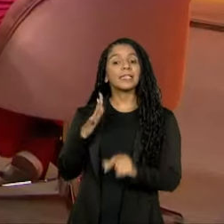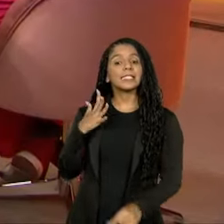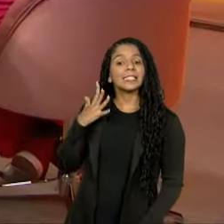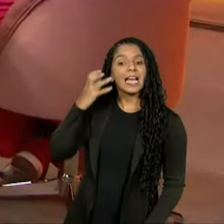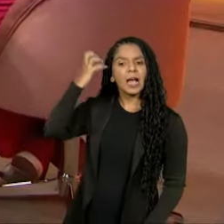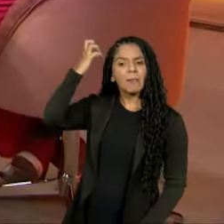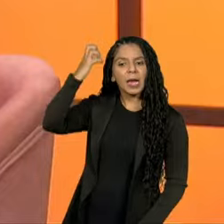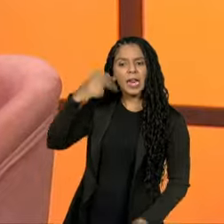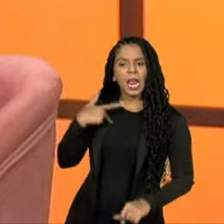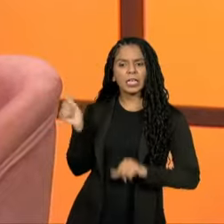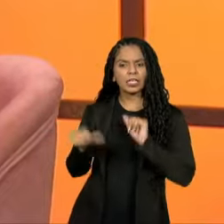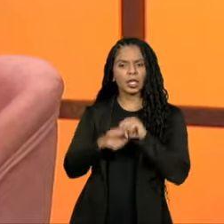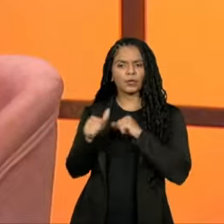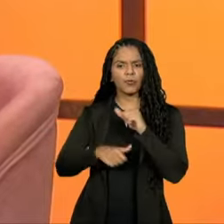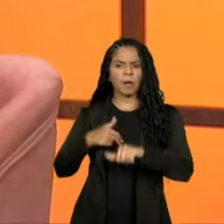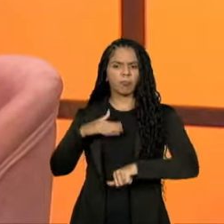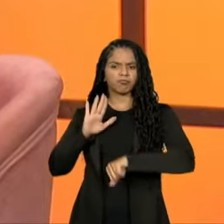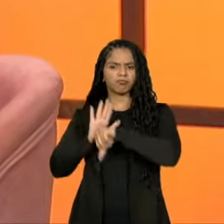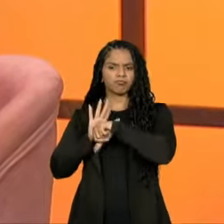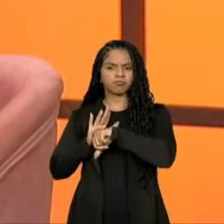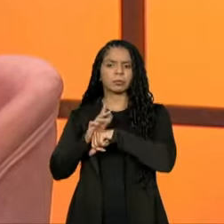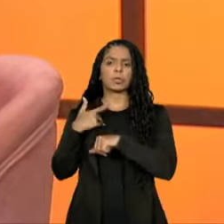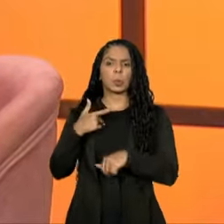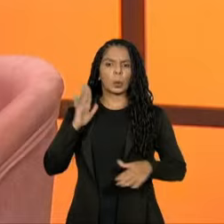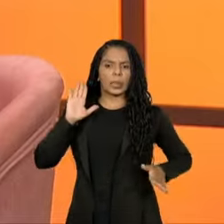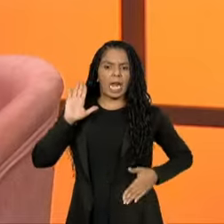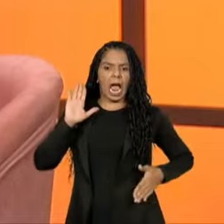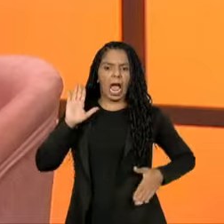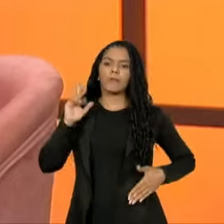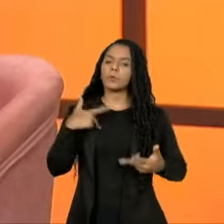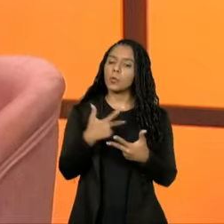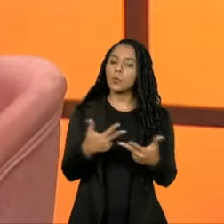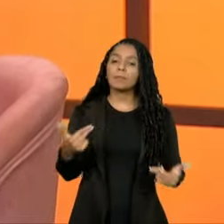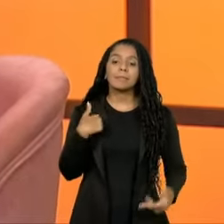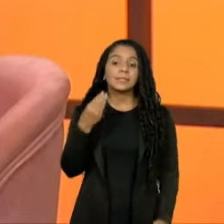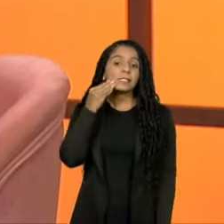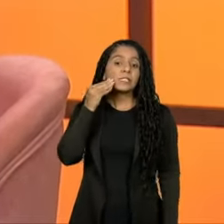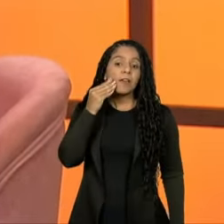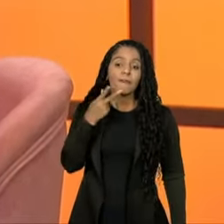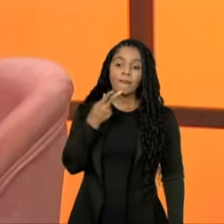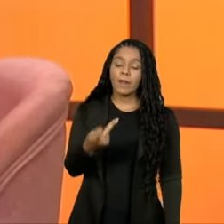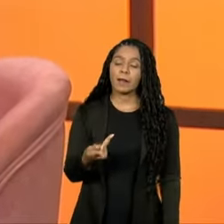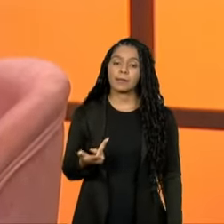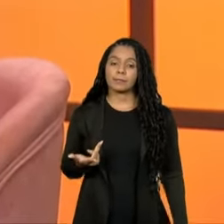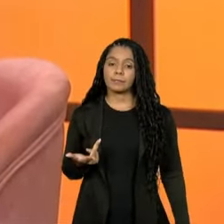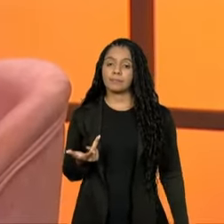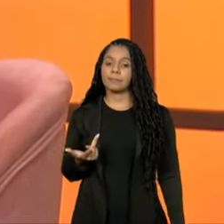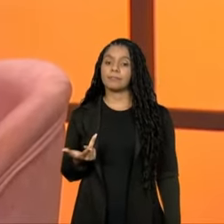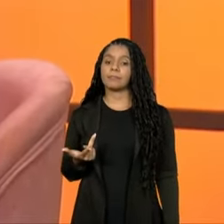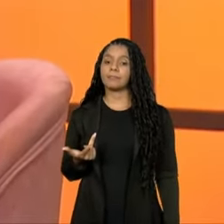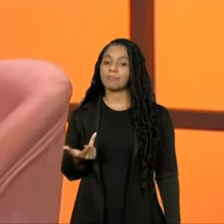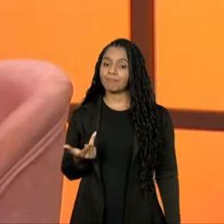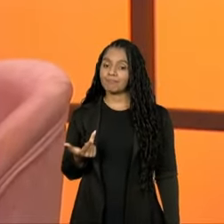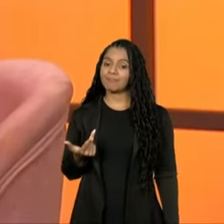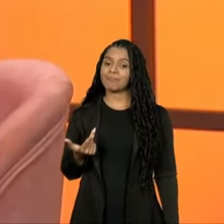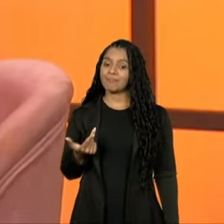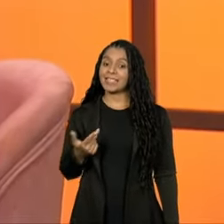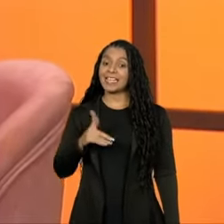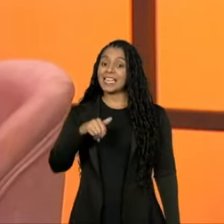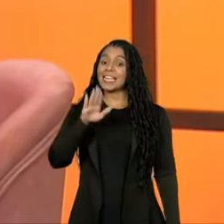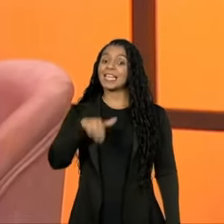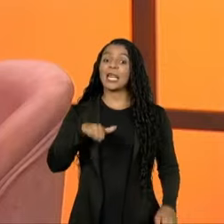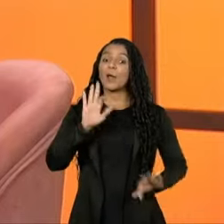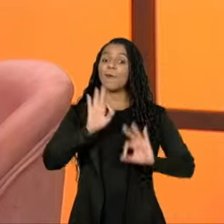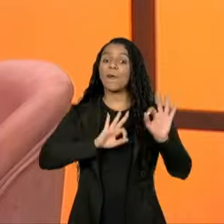do tráfico ou não sei o quê, para tentar dizer que esse poder que